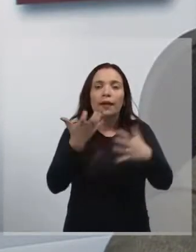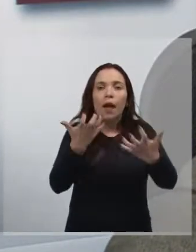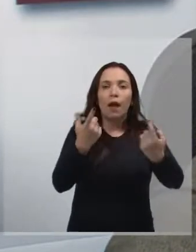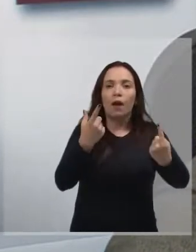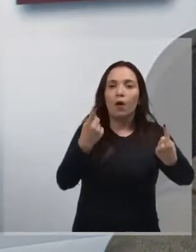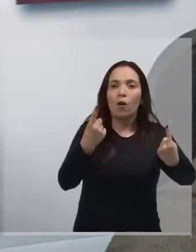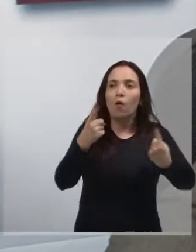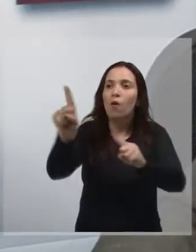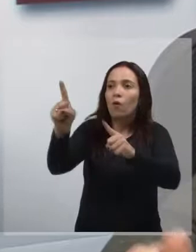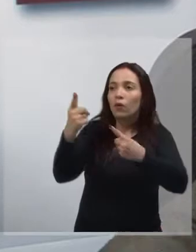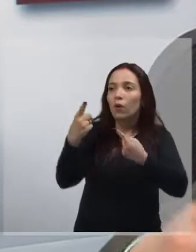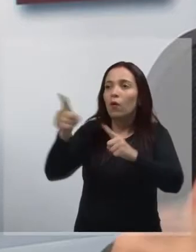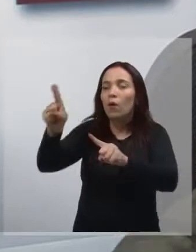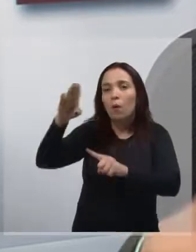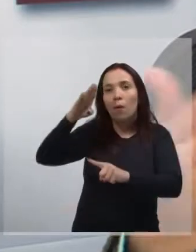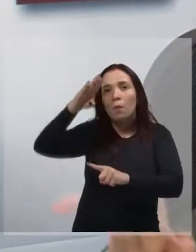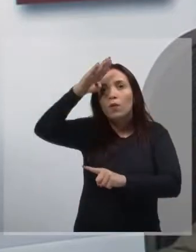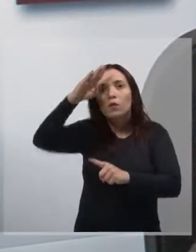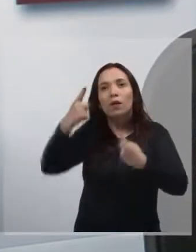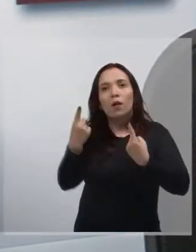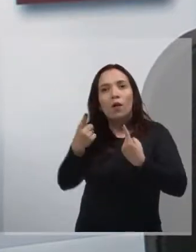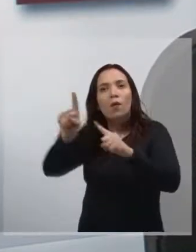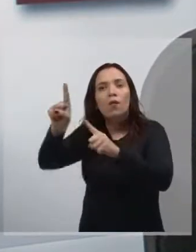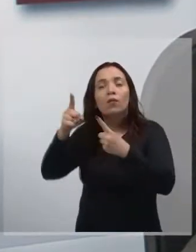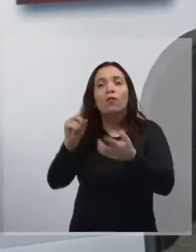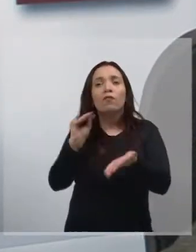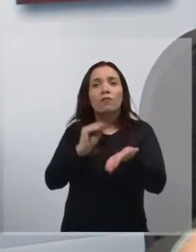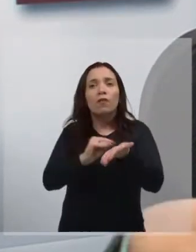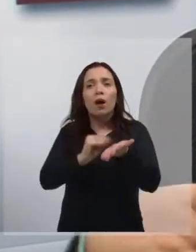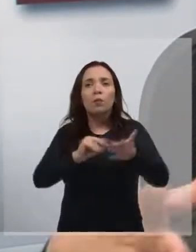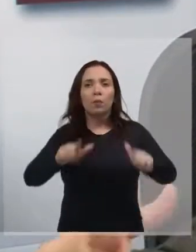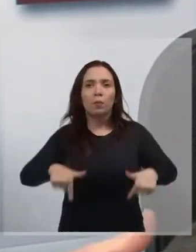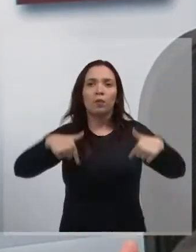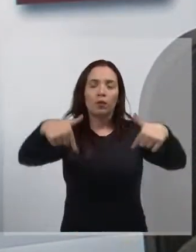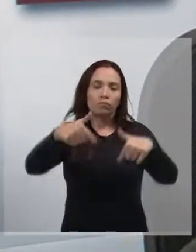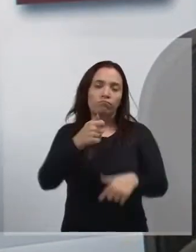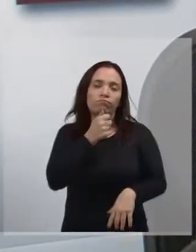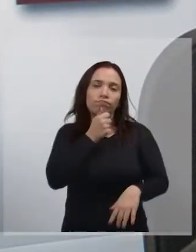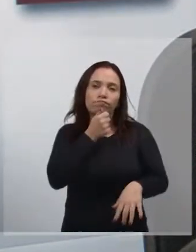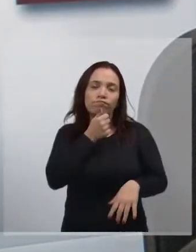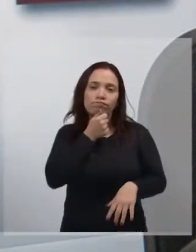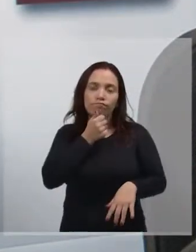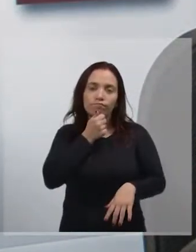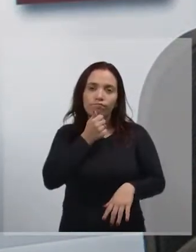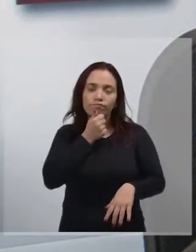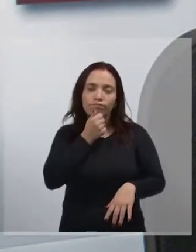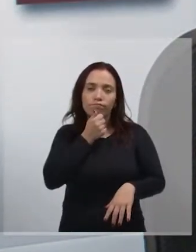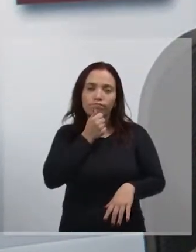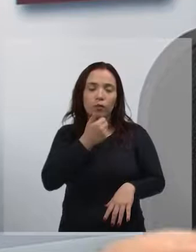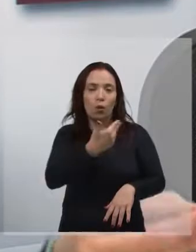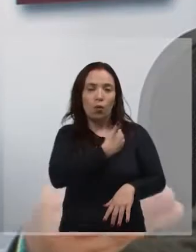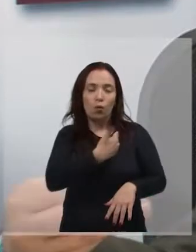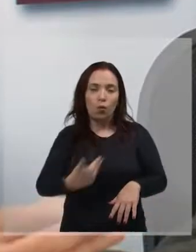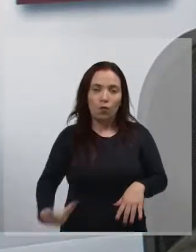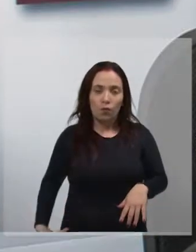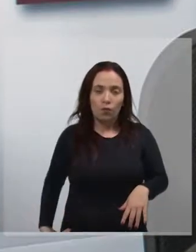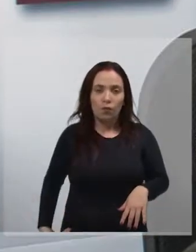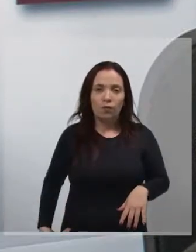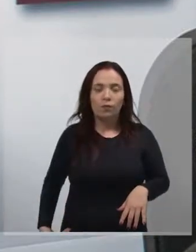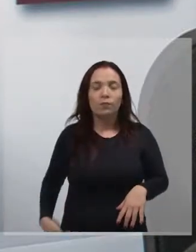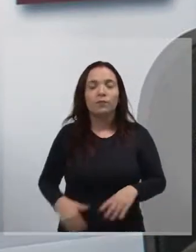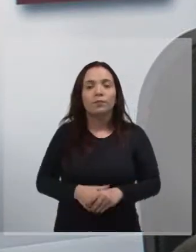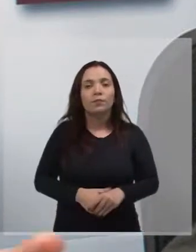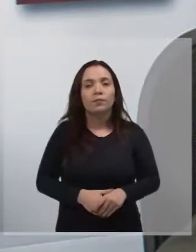Messias Bolsonaro e lá na frente tentar uma negociação para se chegar a um denominador comum entre governo e esse órgão